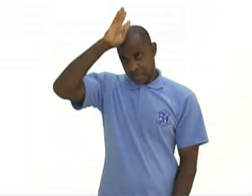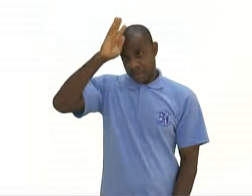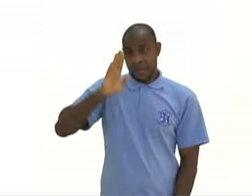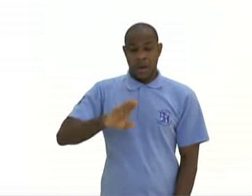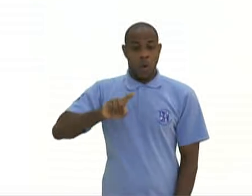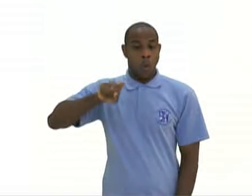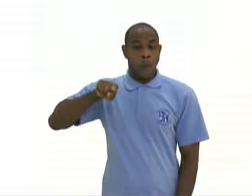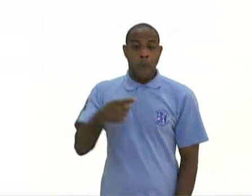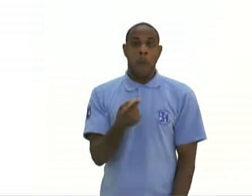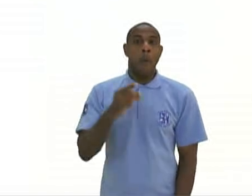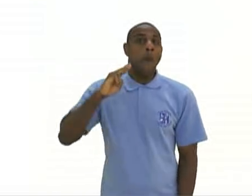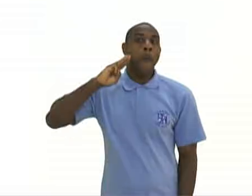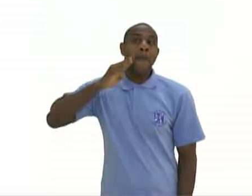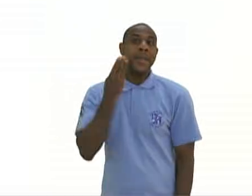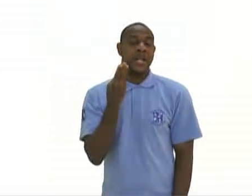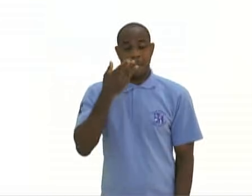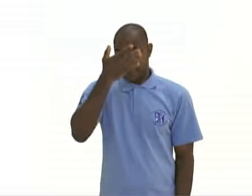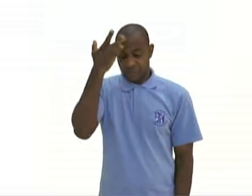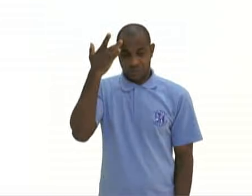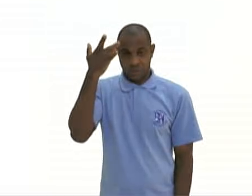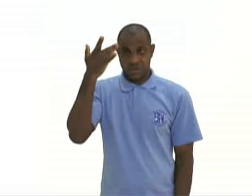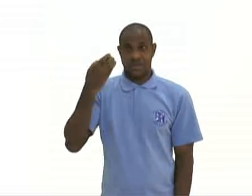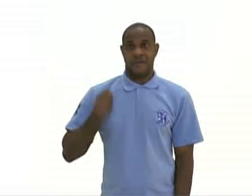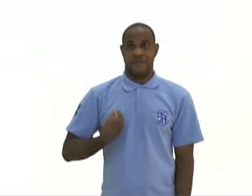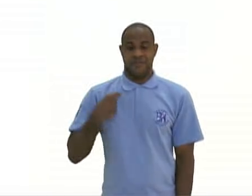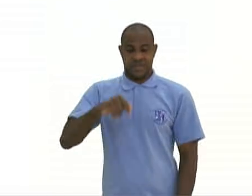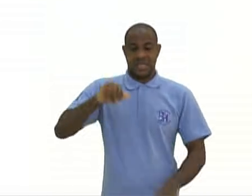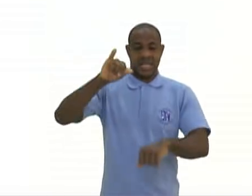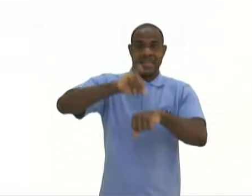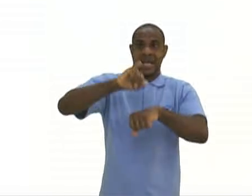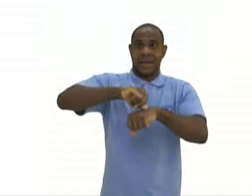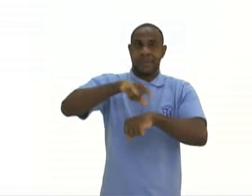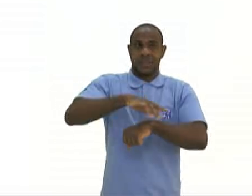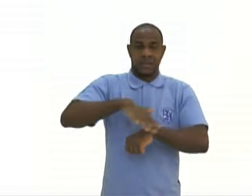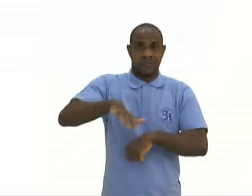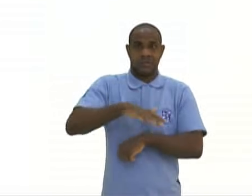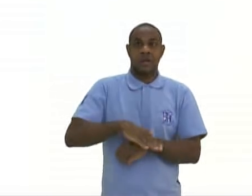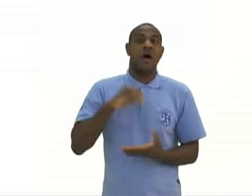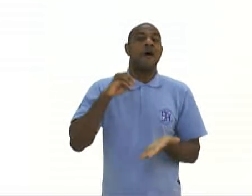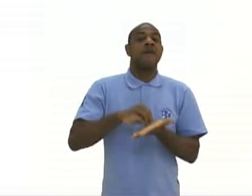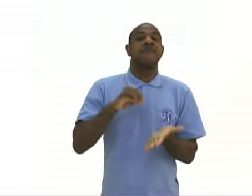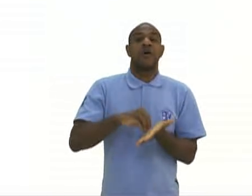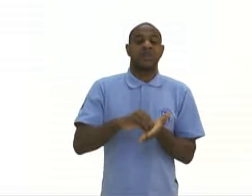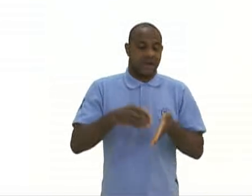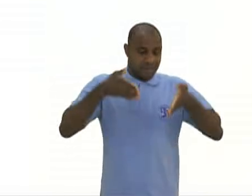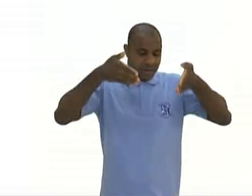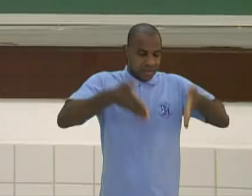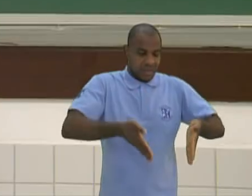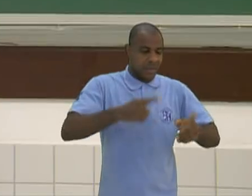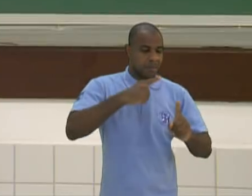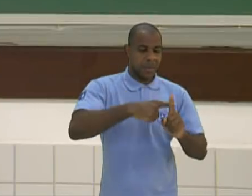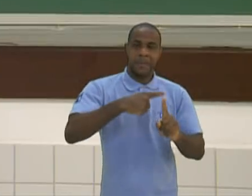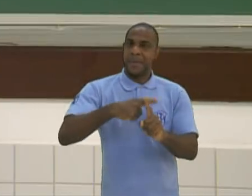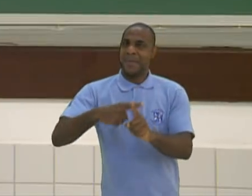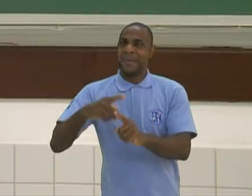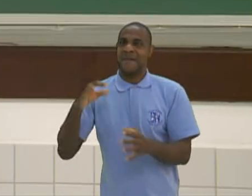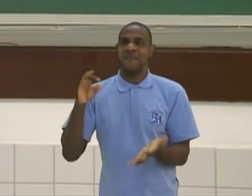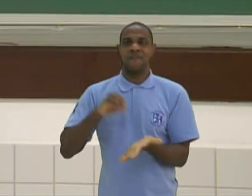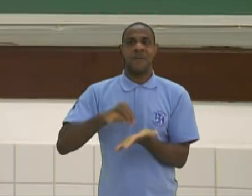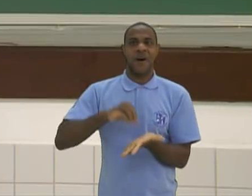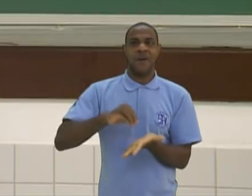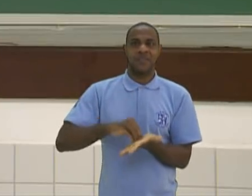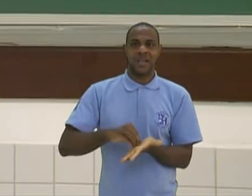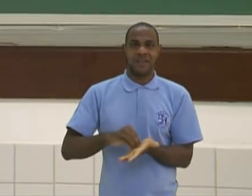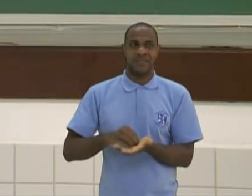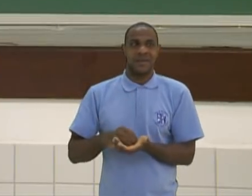na capital, pensa, 1 milhão, faltou-se espaço no cemitério para ser enterrados, seus mortos, enfim. E uma